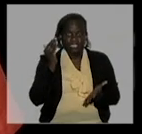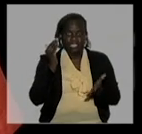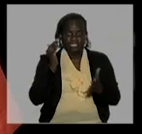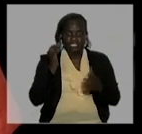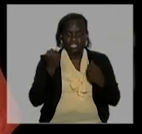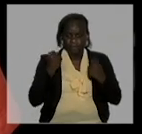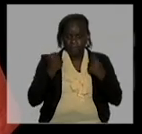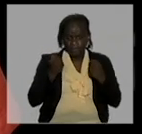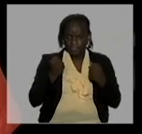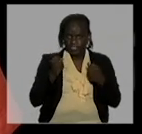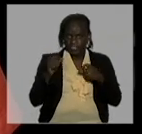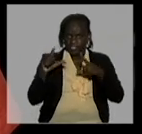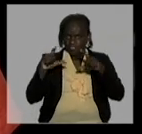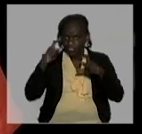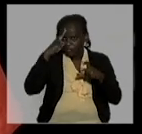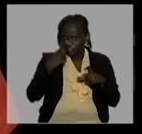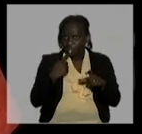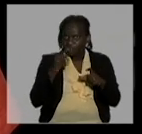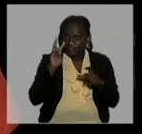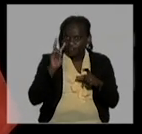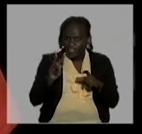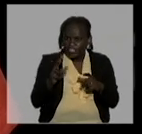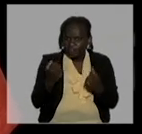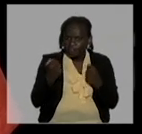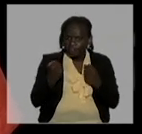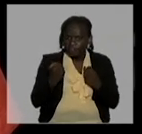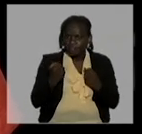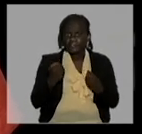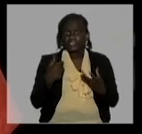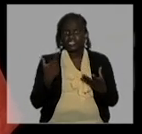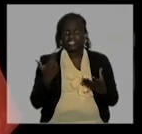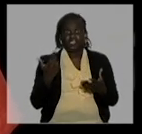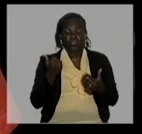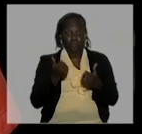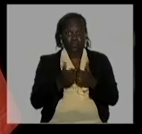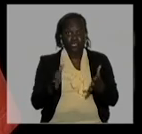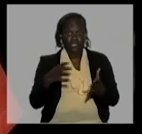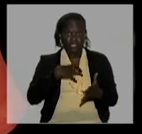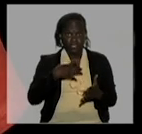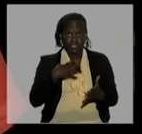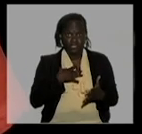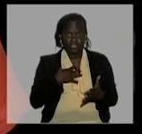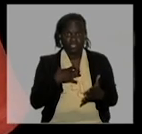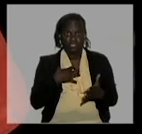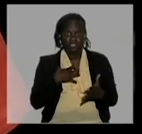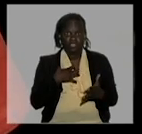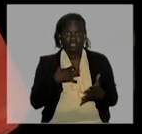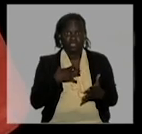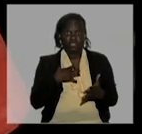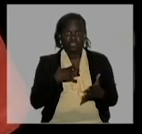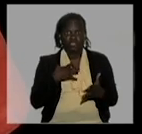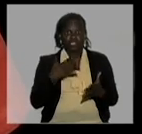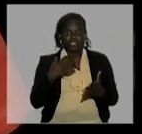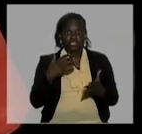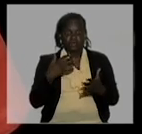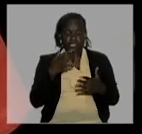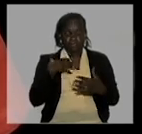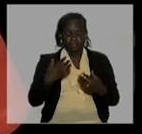entender, né, o poder de uma imagem, a gente começa a se sentir